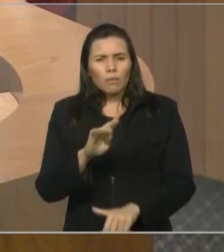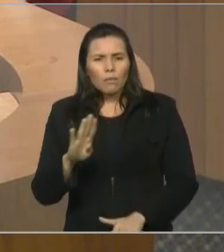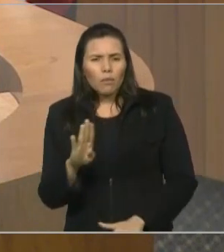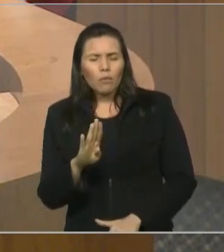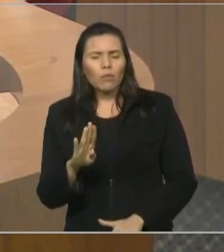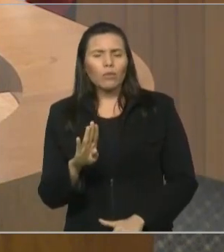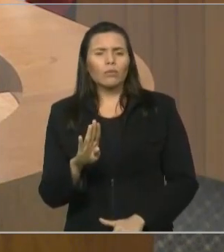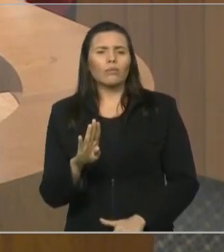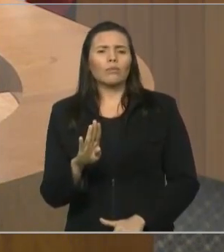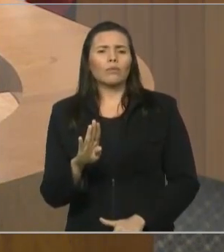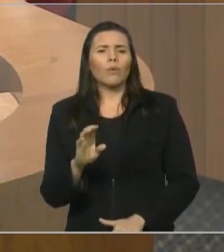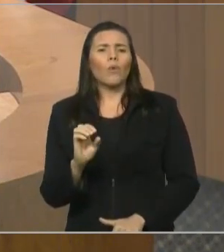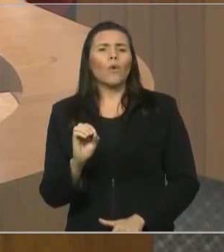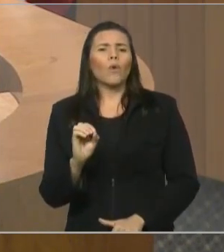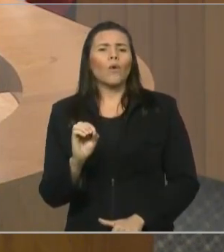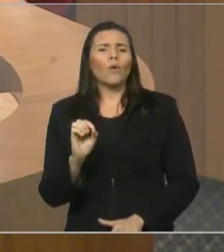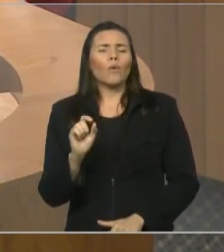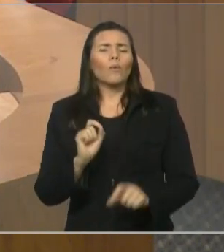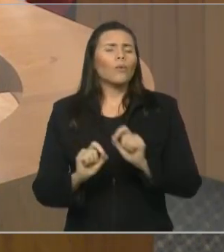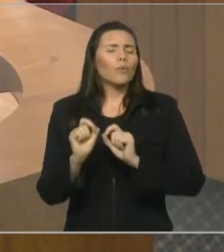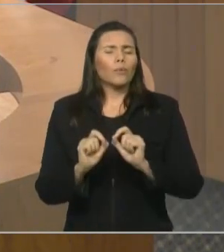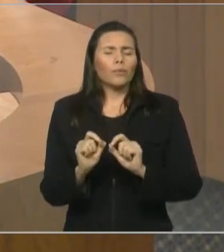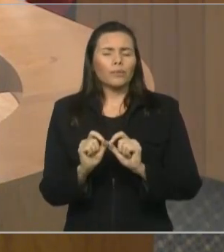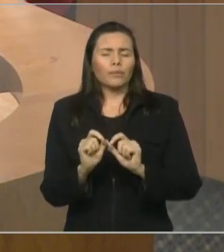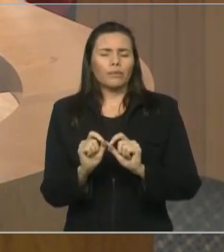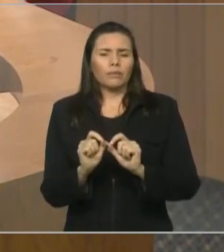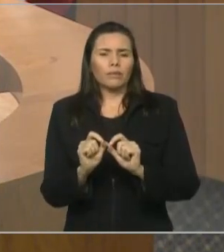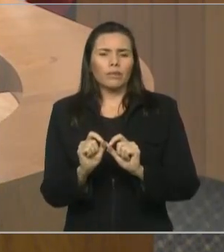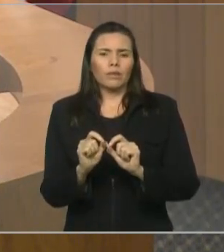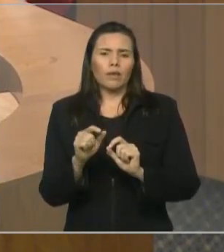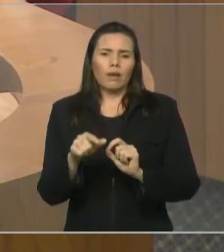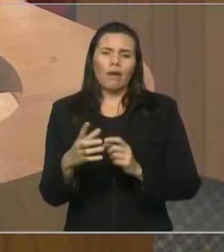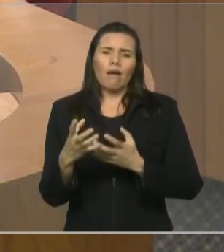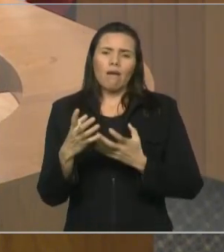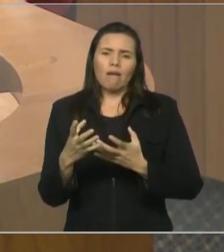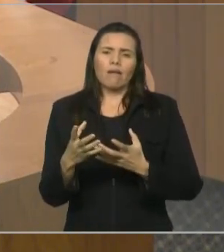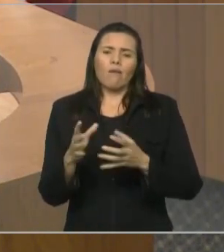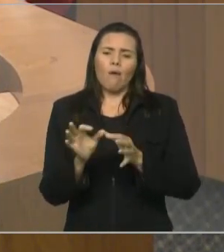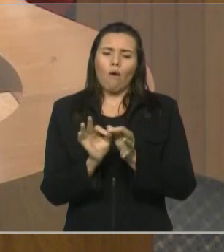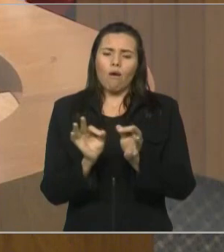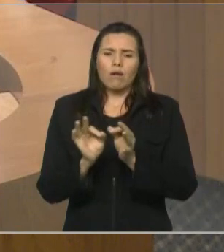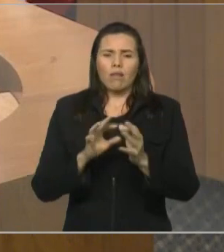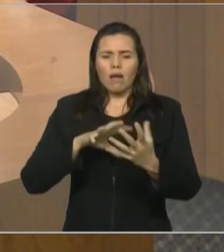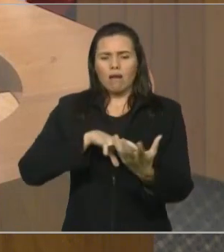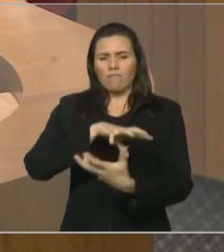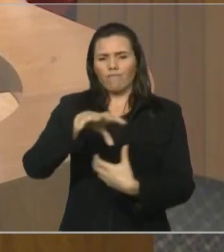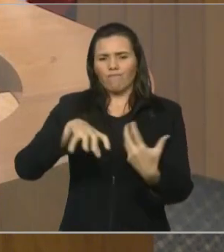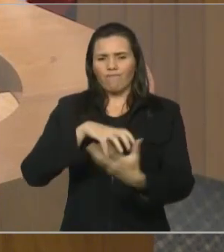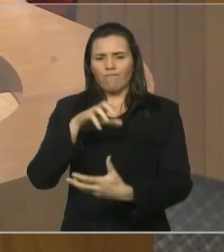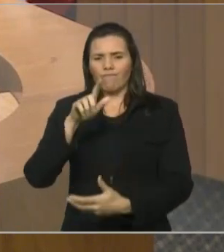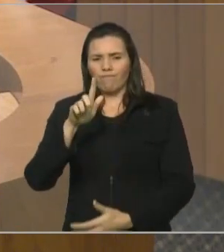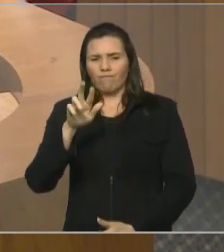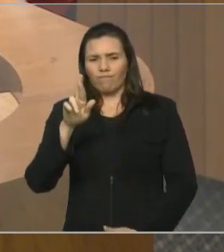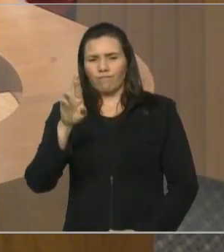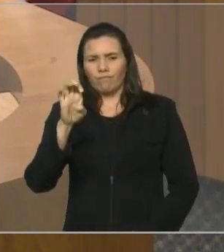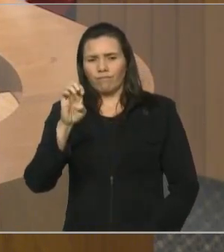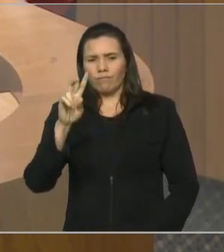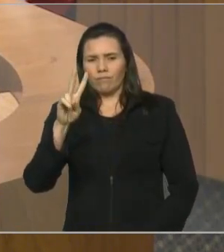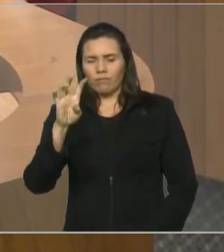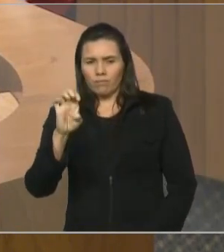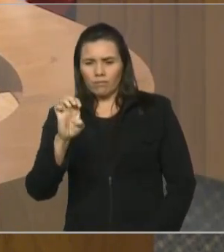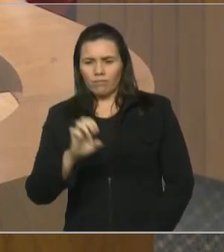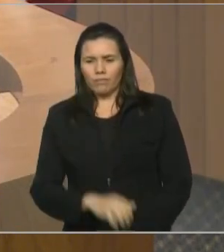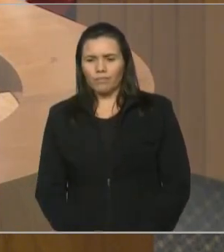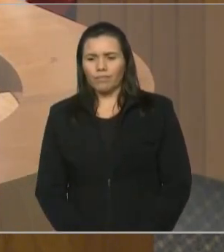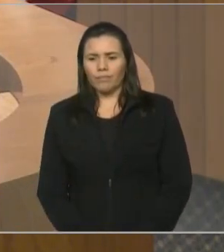Senhores e senhoras, o município de Açailândia, na atual gestão,